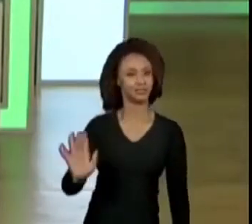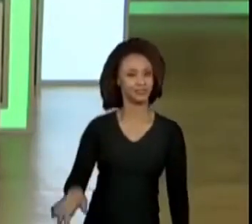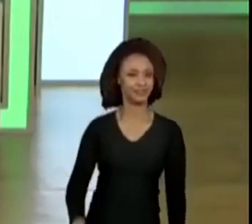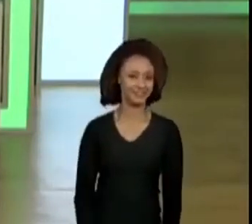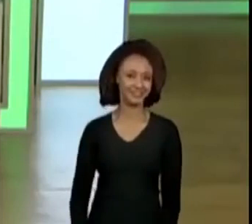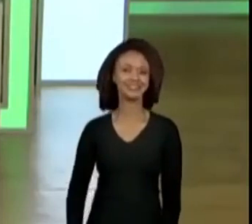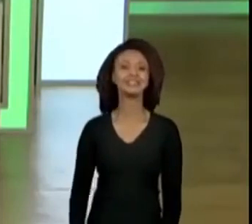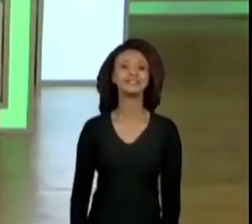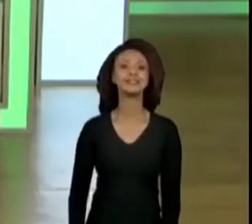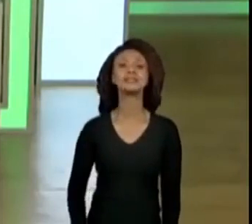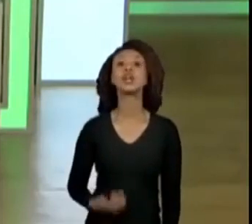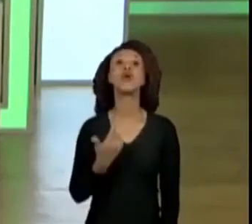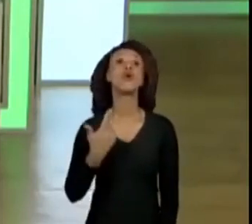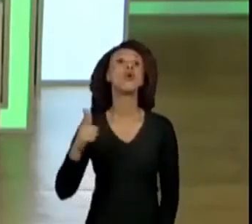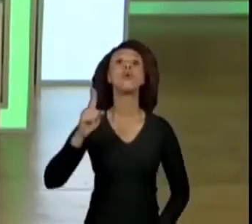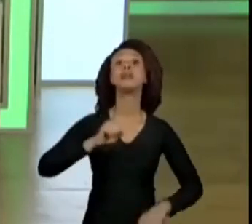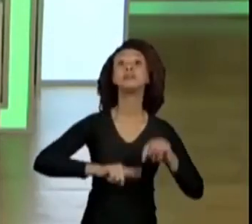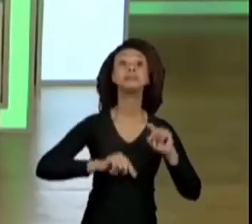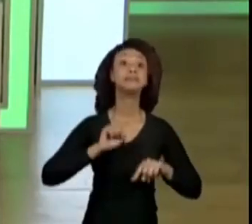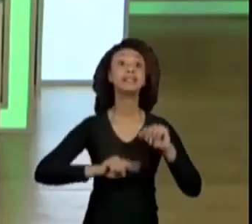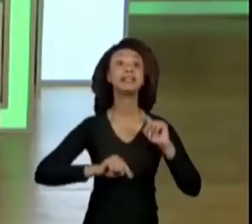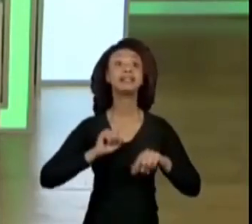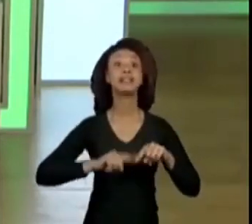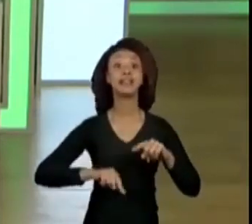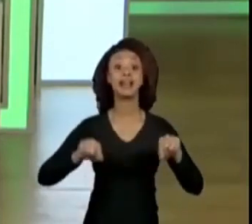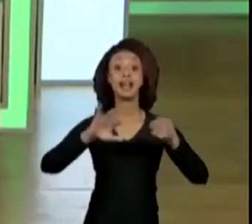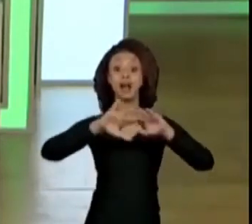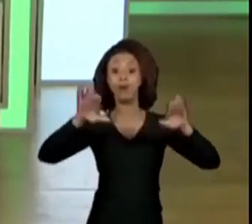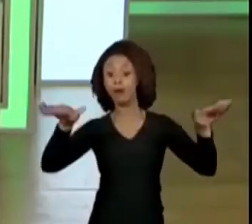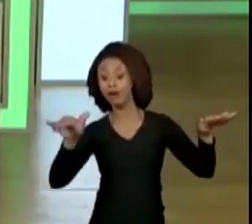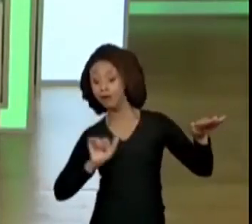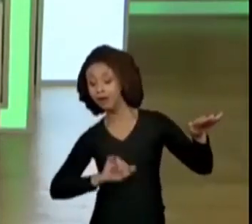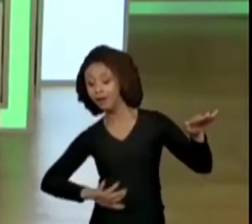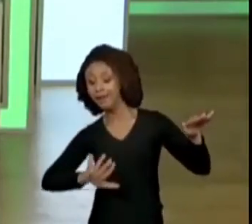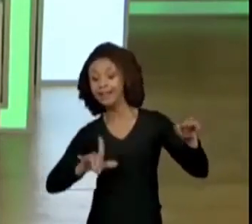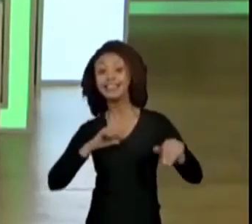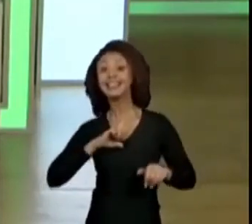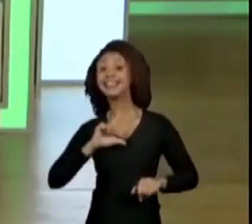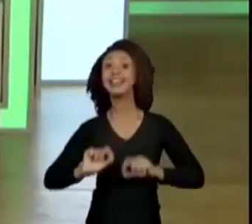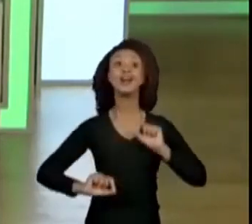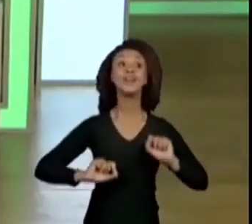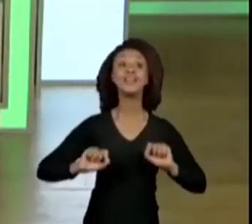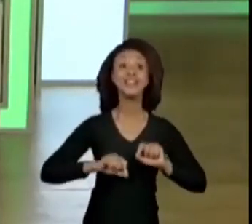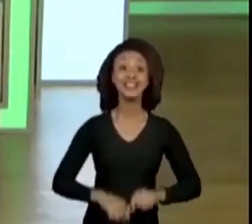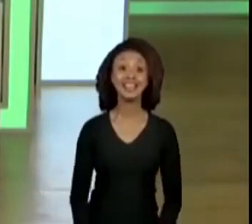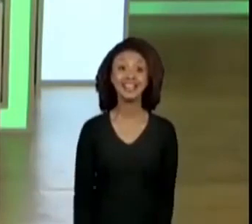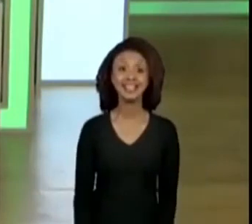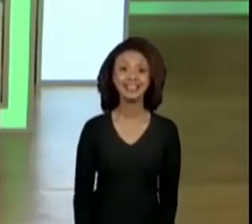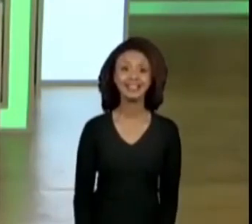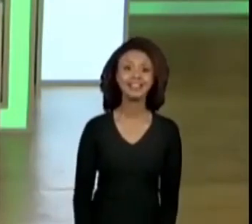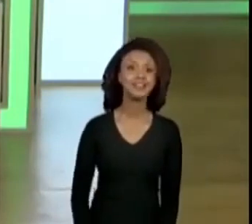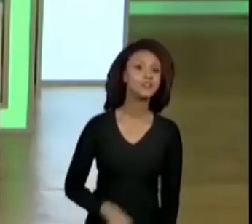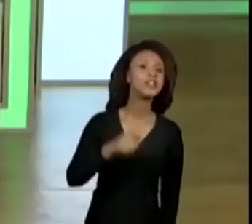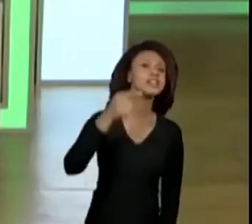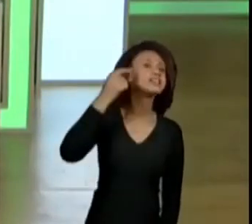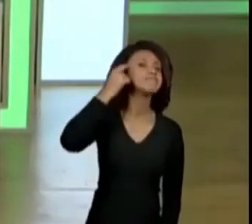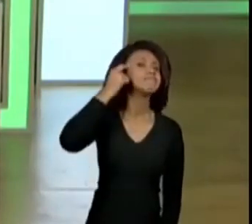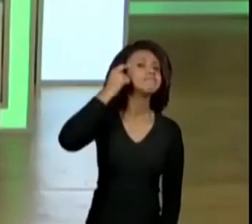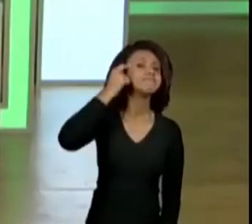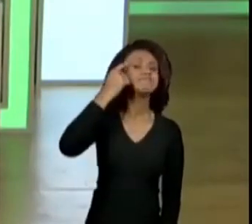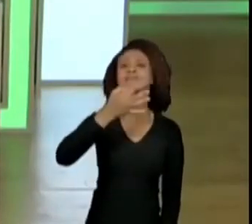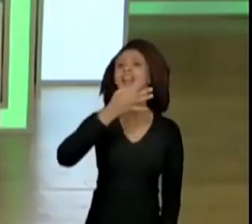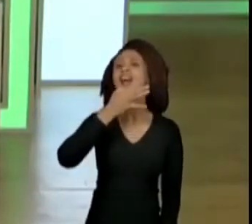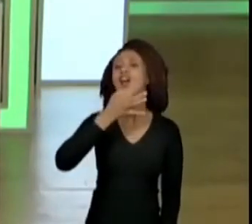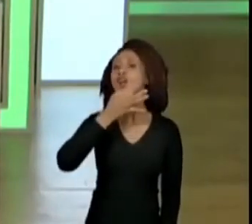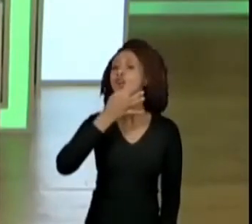acho que ficou. O que mais que a gente tem aqui, hein? Nesse balcão mágico. Que será? Nesse balcão mágico. Será que eles têm algum palpite? É, o que, que